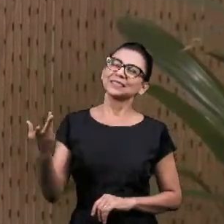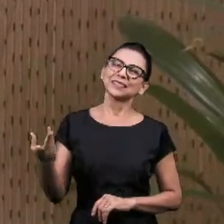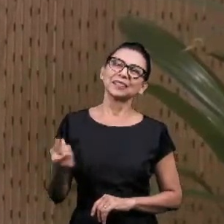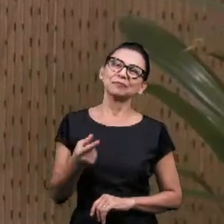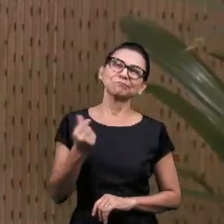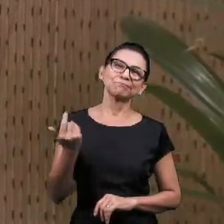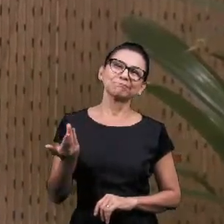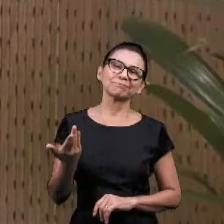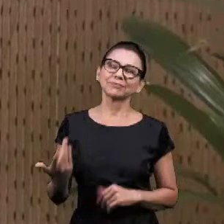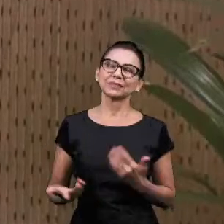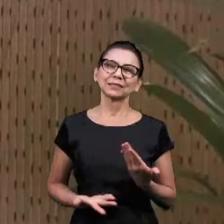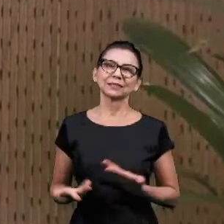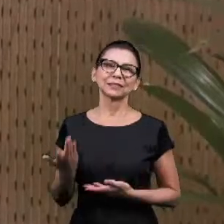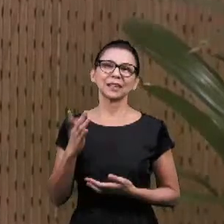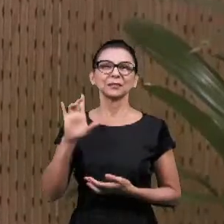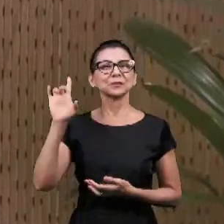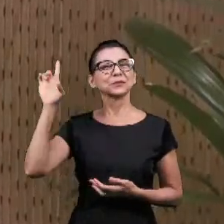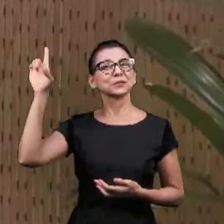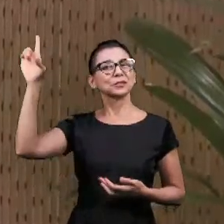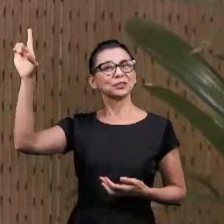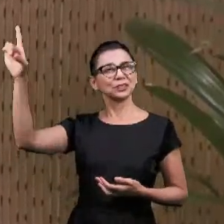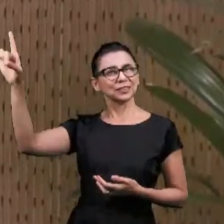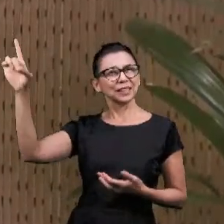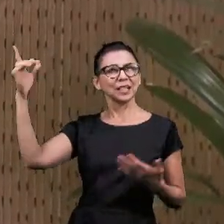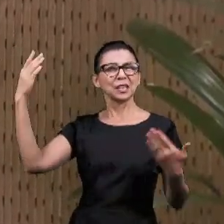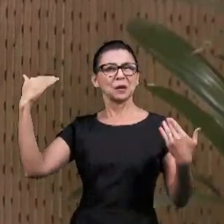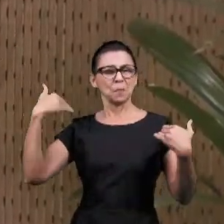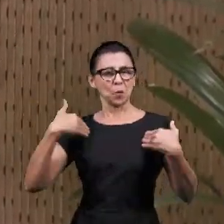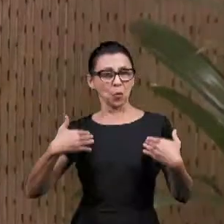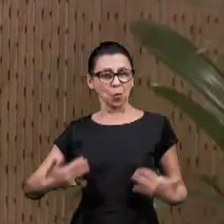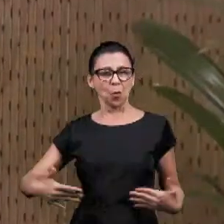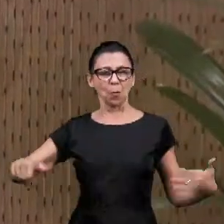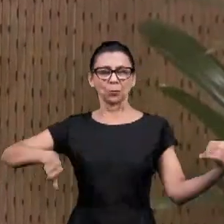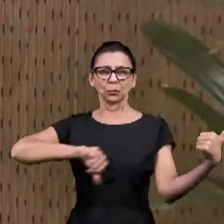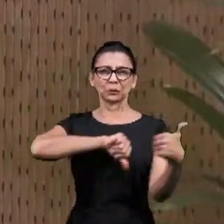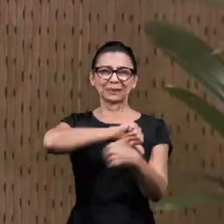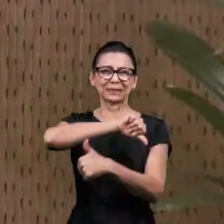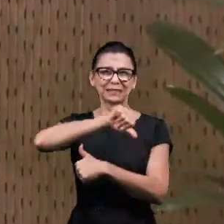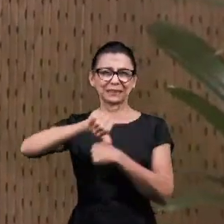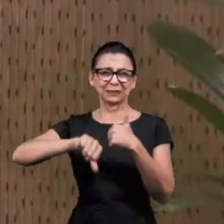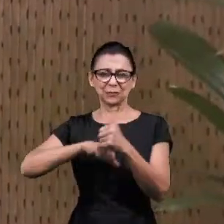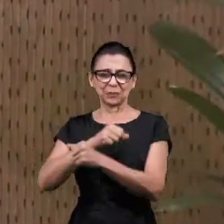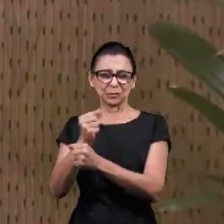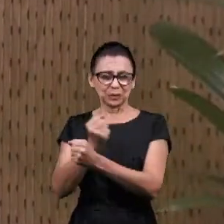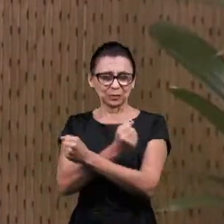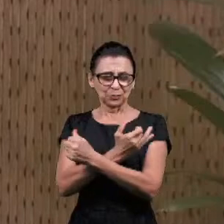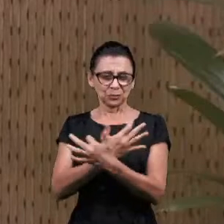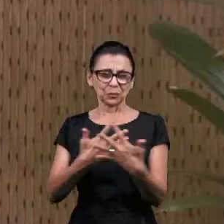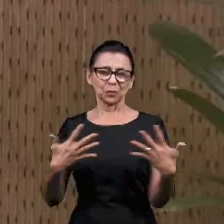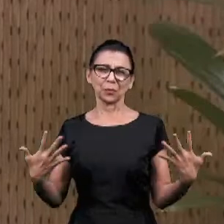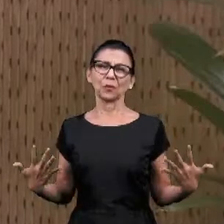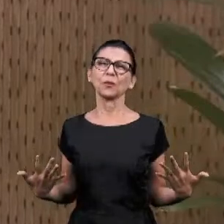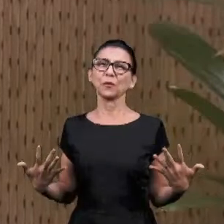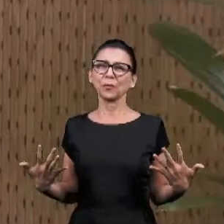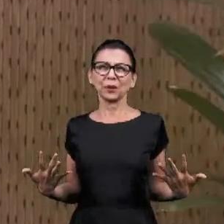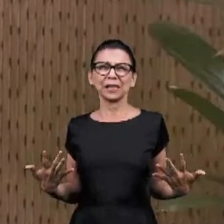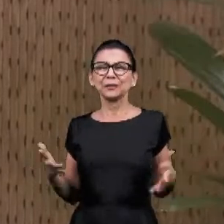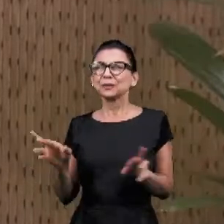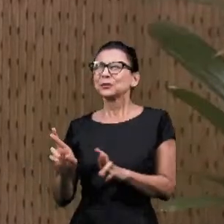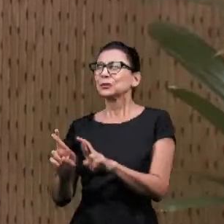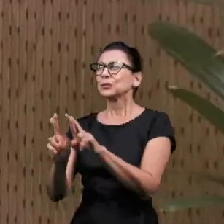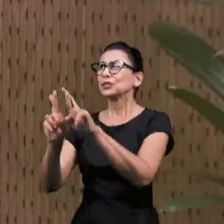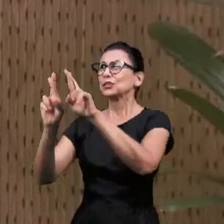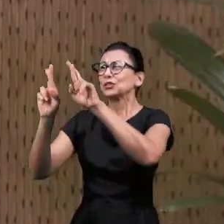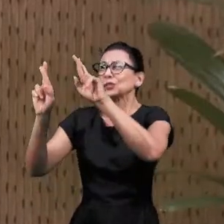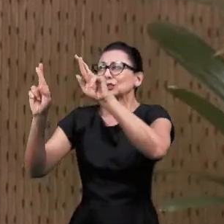como servos de Deus, mas corpos transformados, no lugar onde não vai haver nada daquilo que traz algum tipo